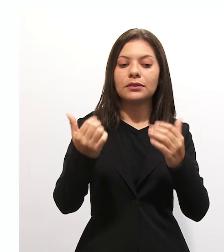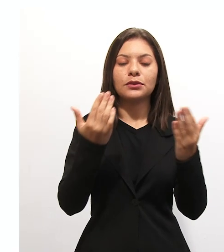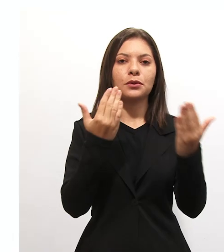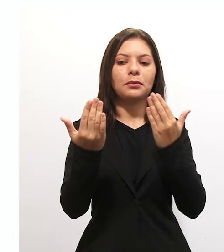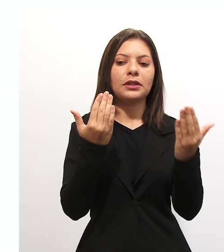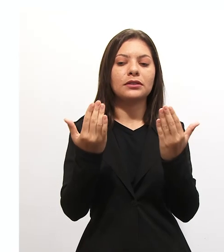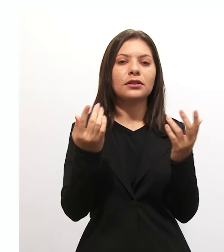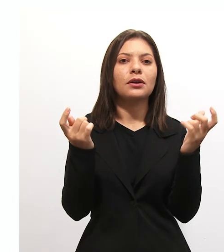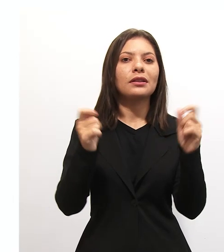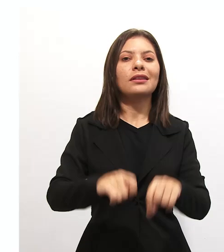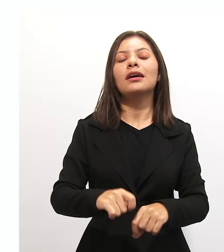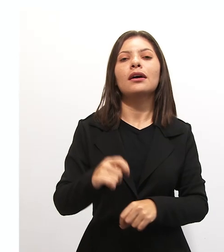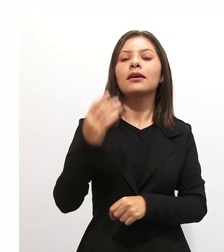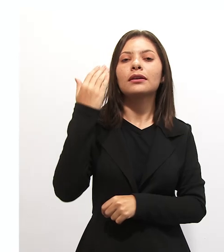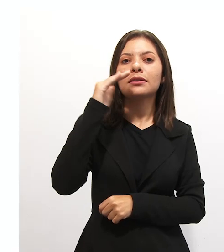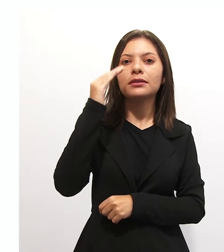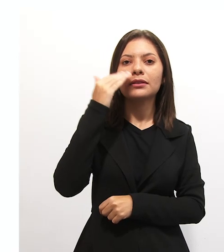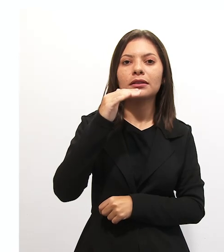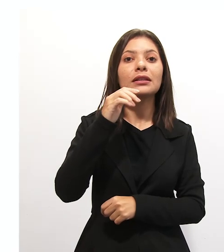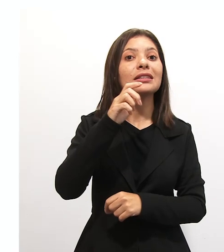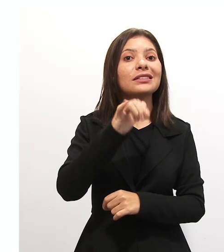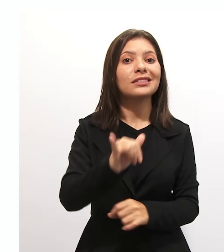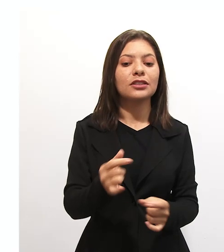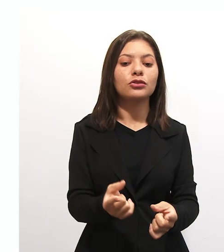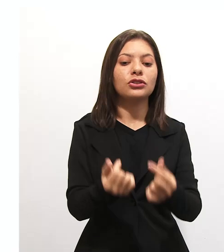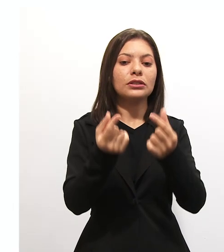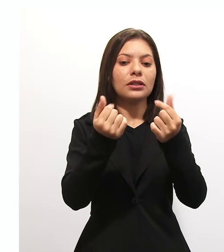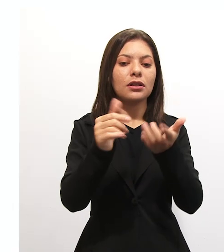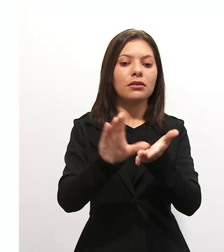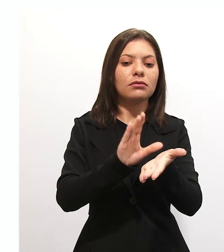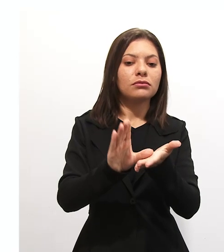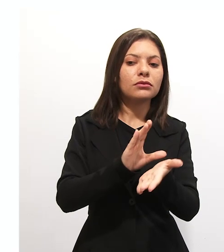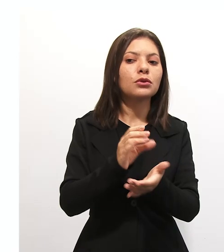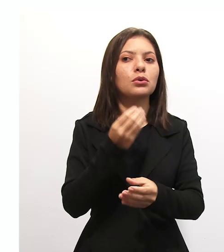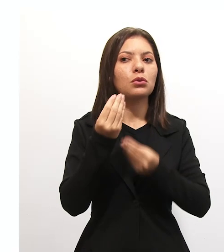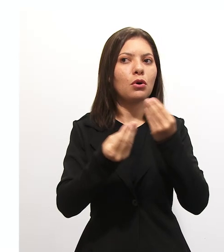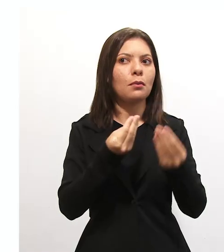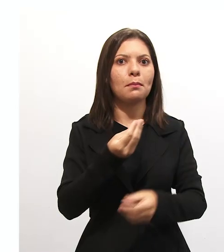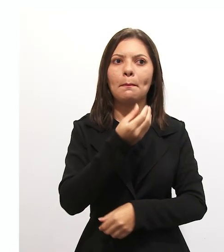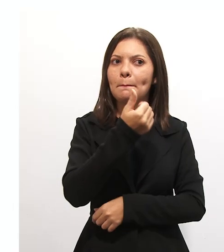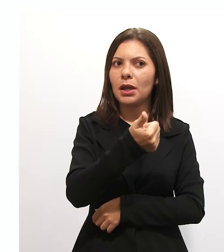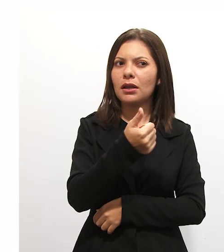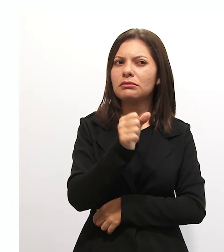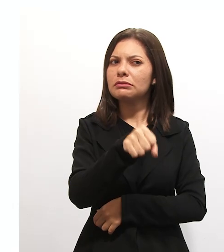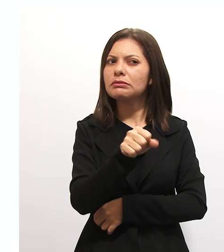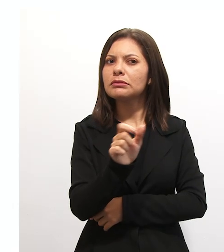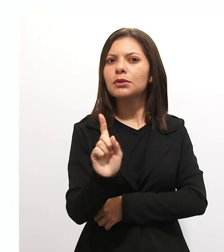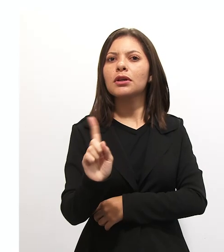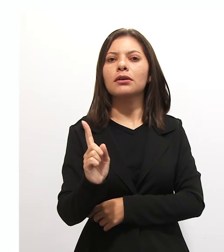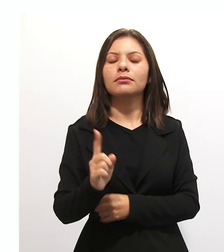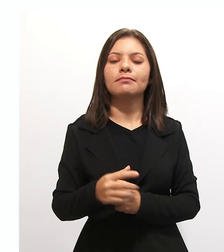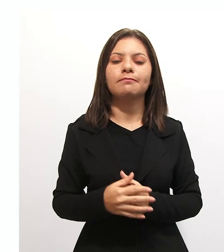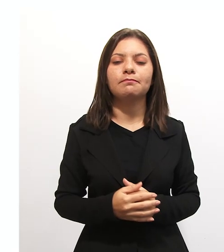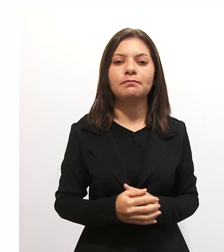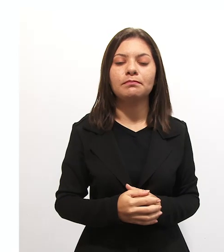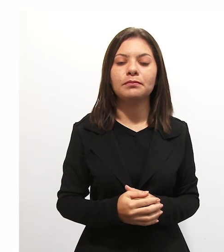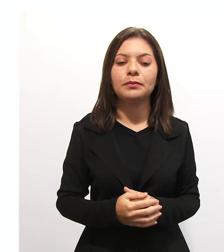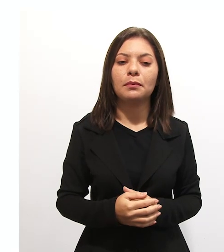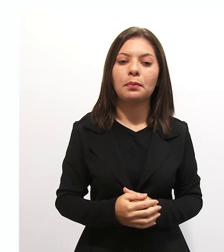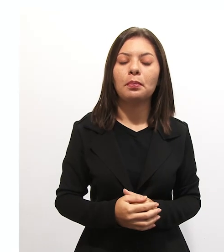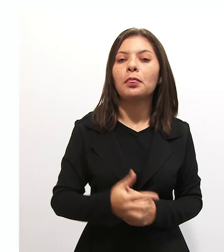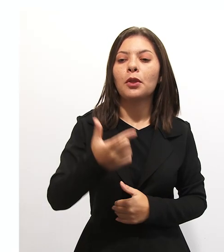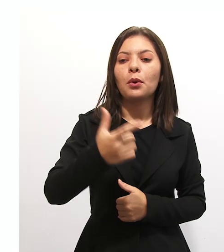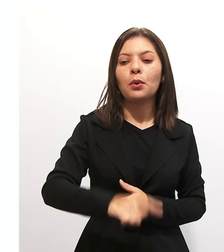recursos estão sendo usados de forma eficiente, tá, gente? E análise